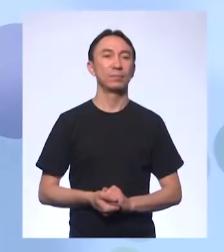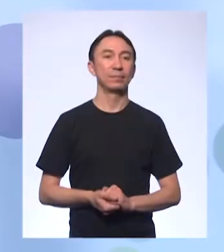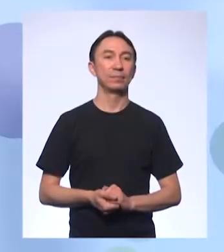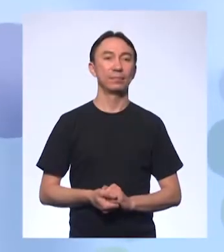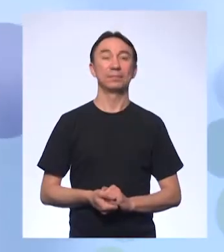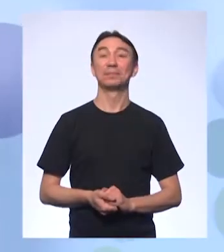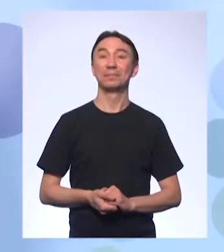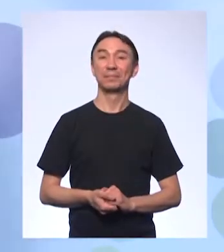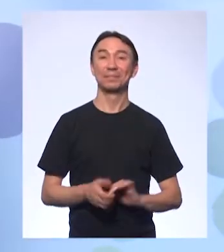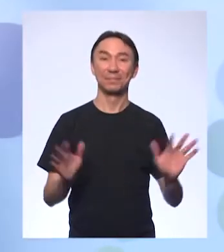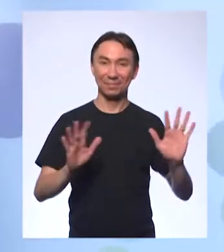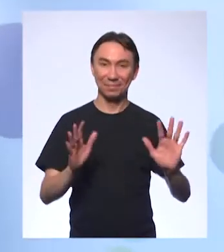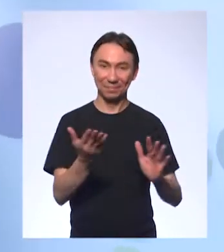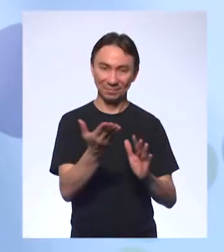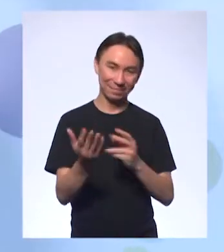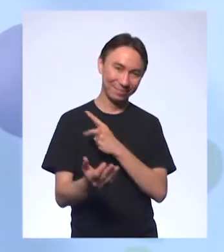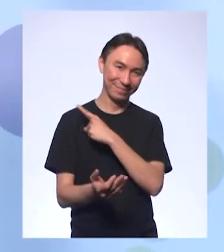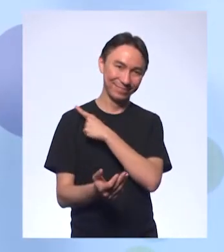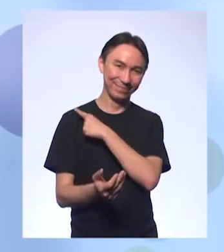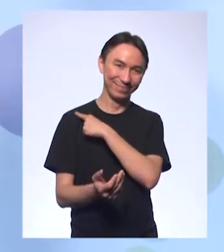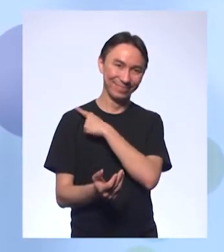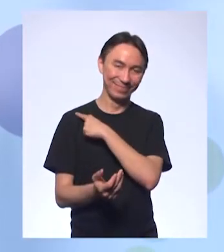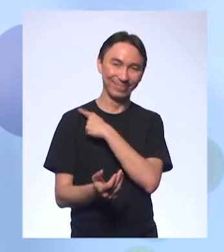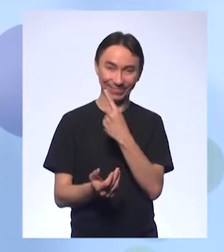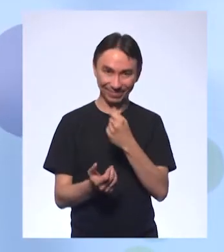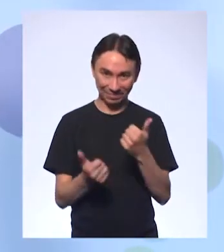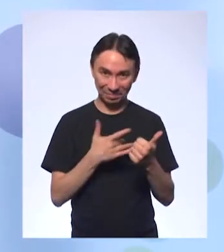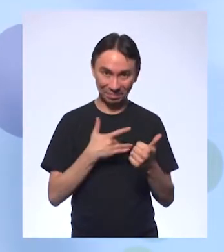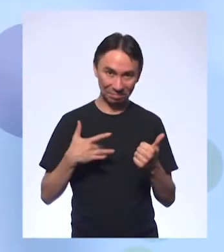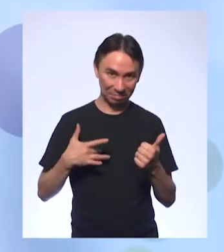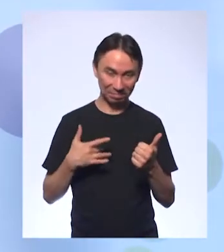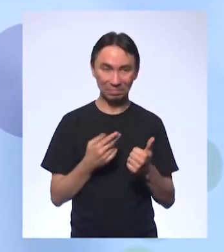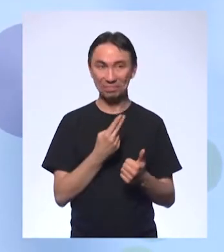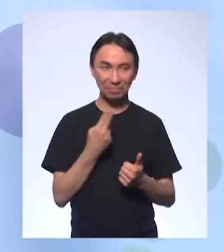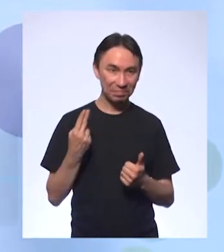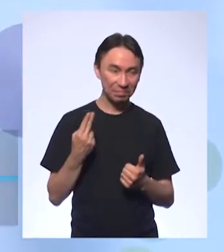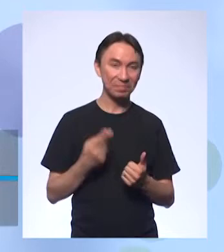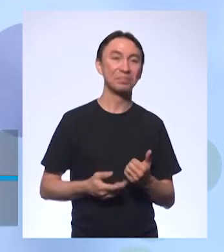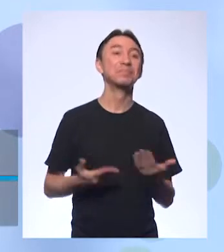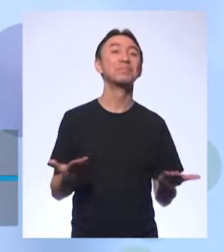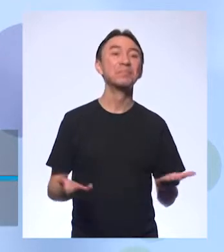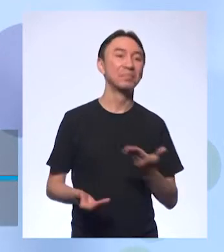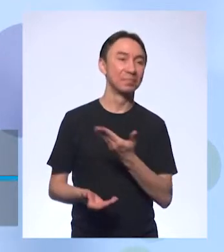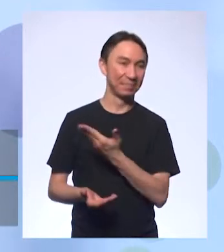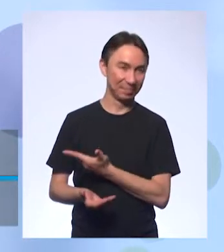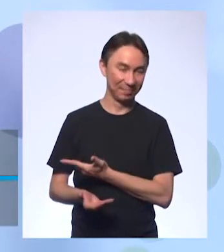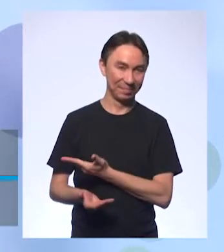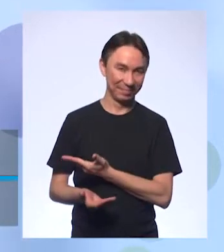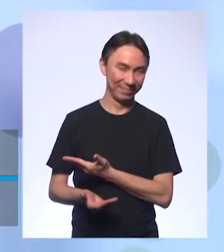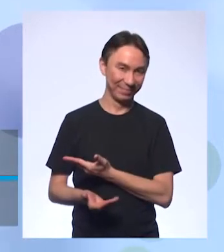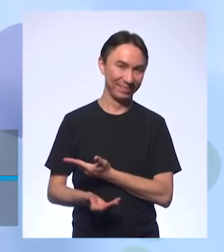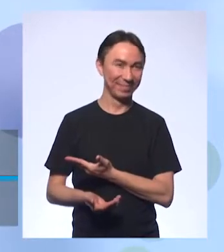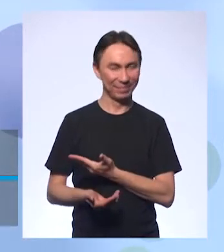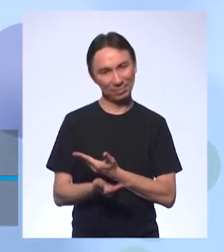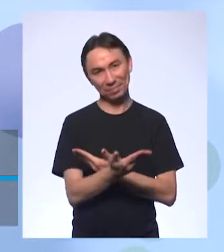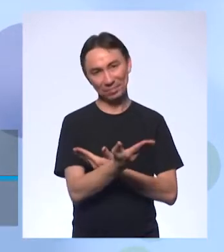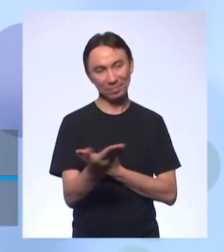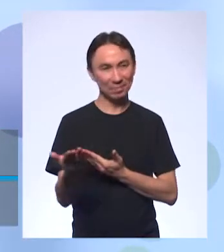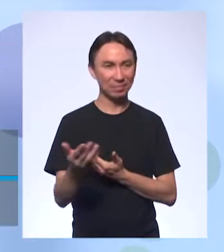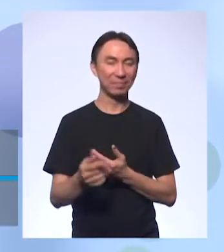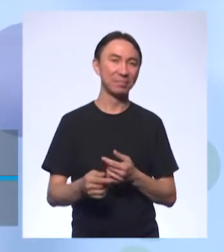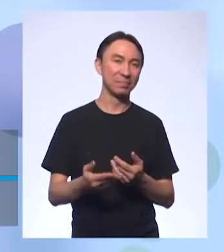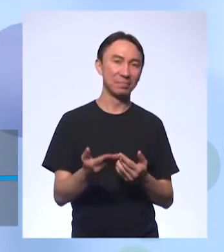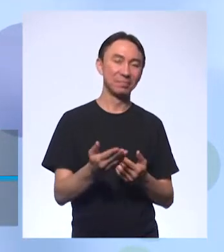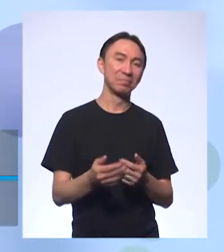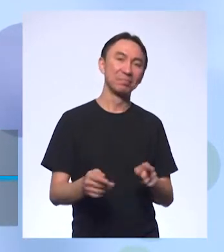Olá, primeiro ano, tudo bem? Eu sou o professor Joel, quero dar as boas-vindas a vocês, a algum eventual responsável que possa